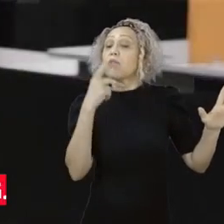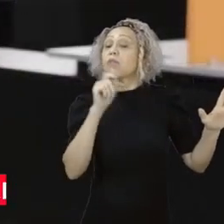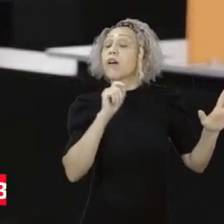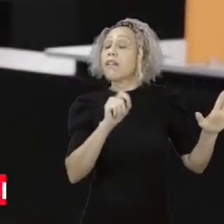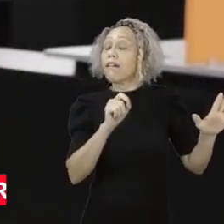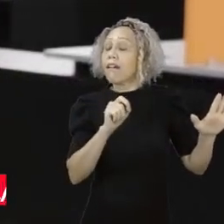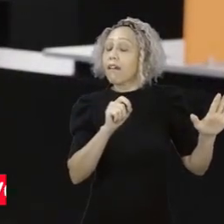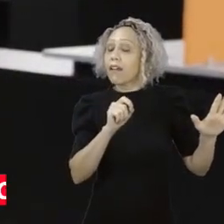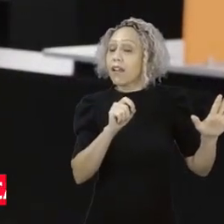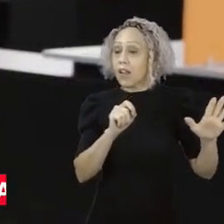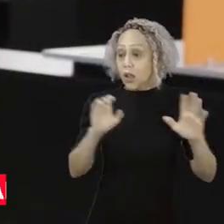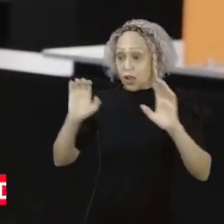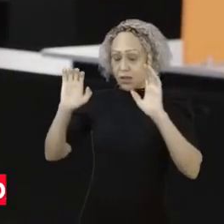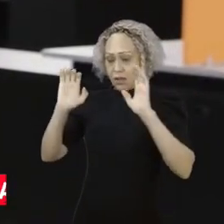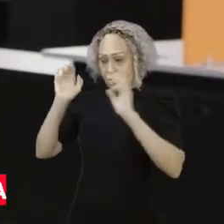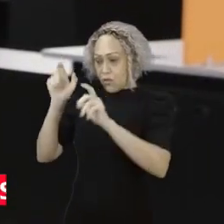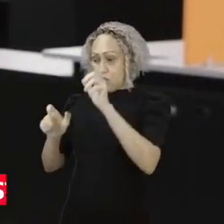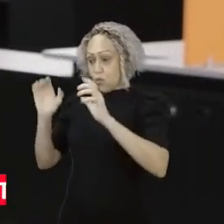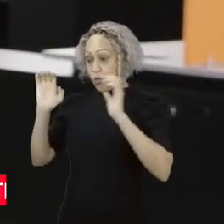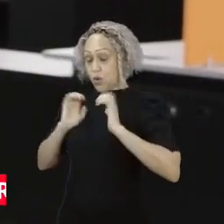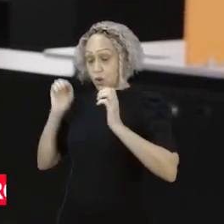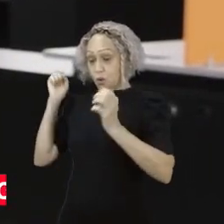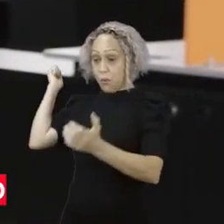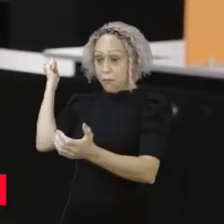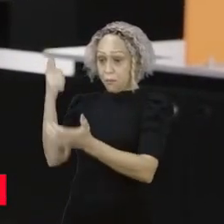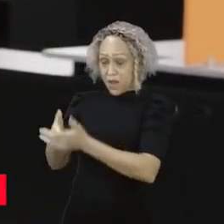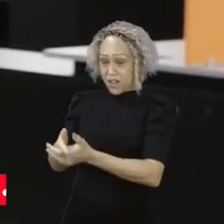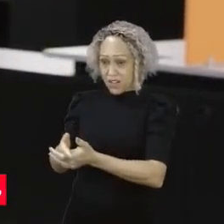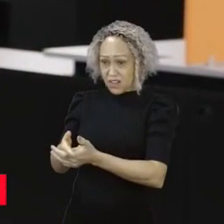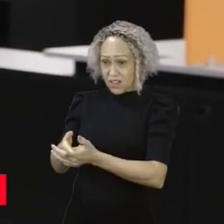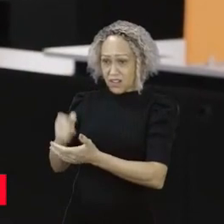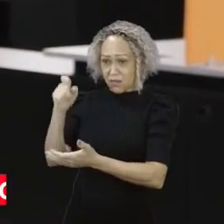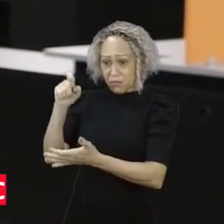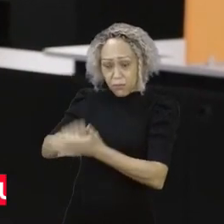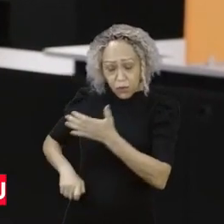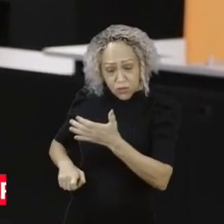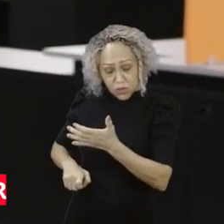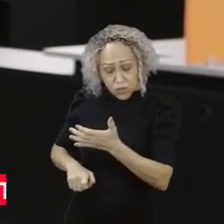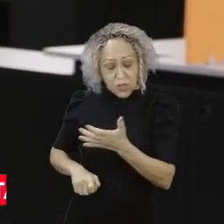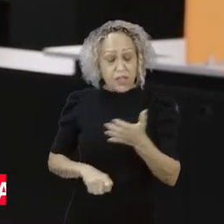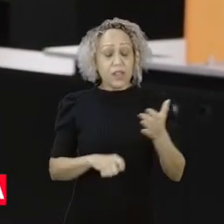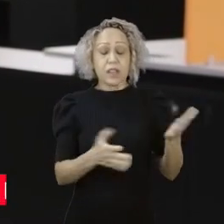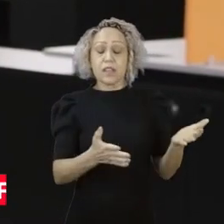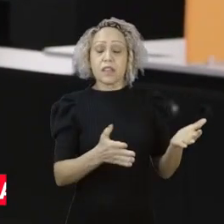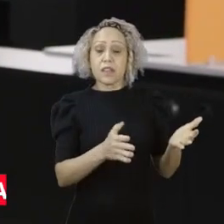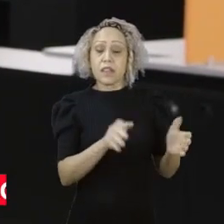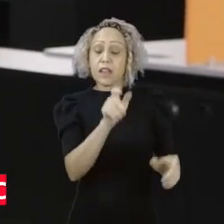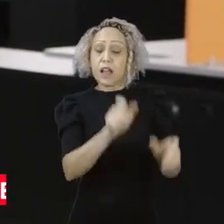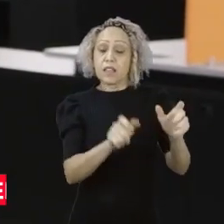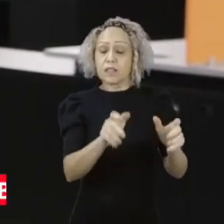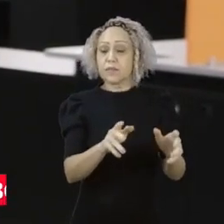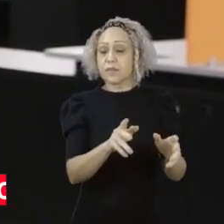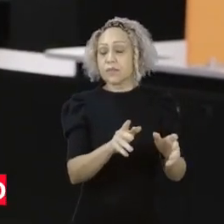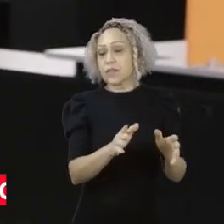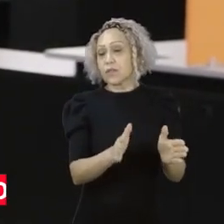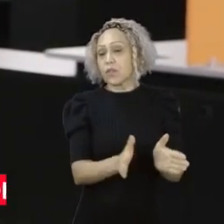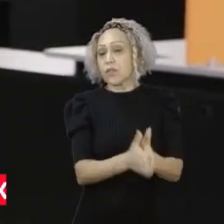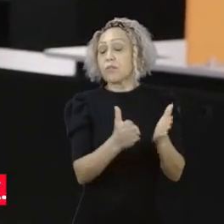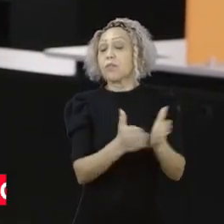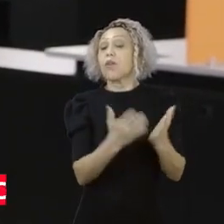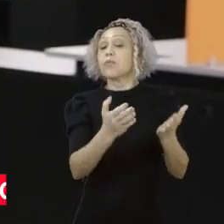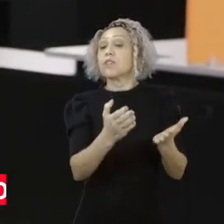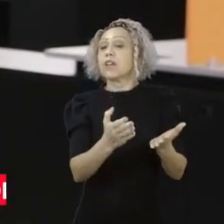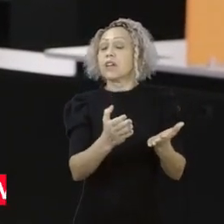e posicionar a Aliança Global contra a Fome e a Pobreza como um mecanismo que dará o impulso político necessário